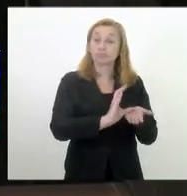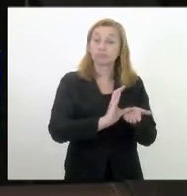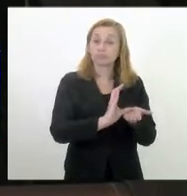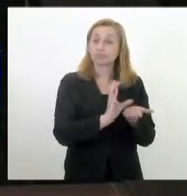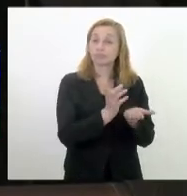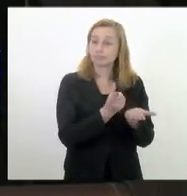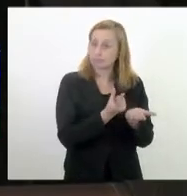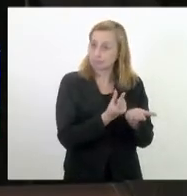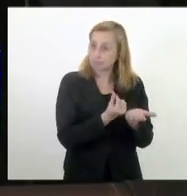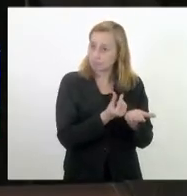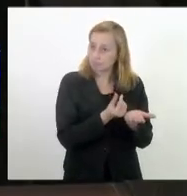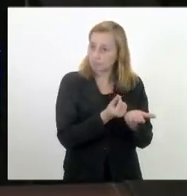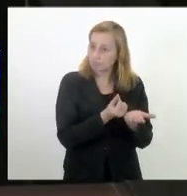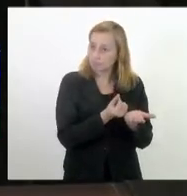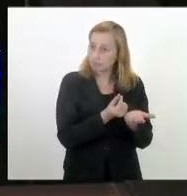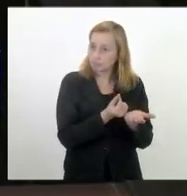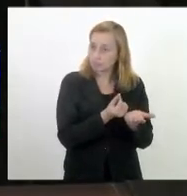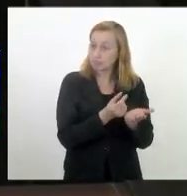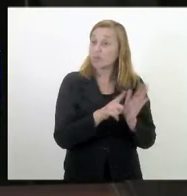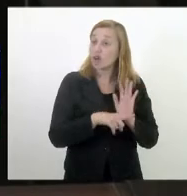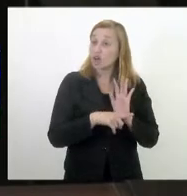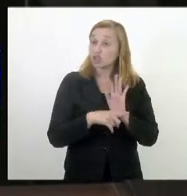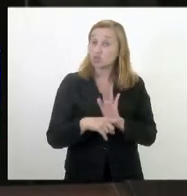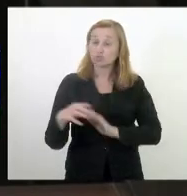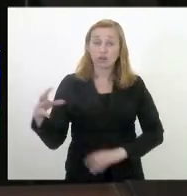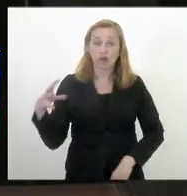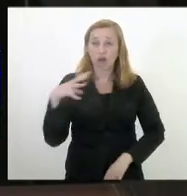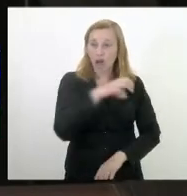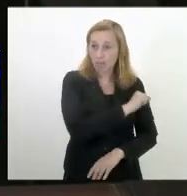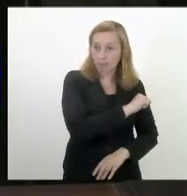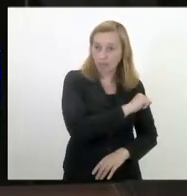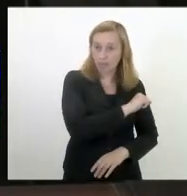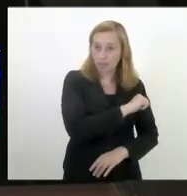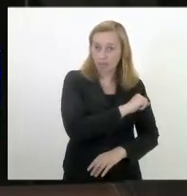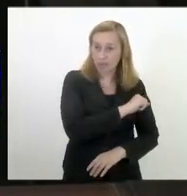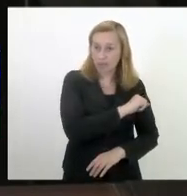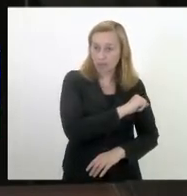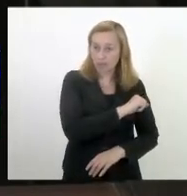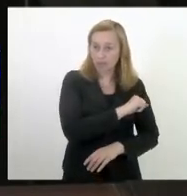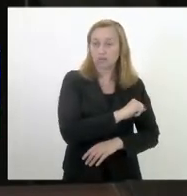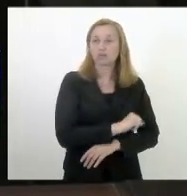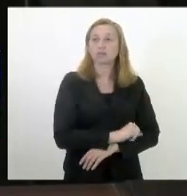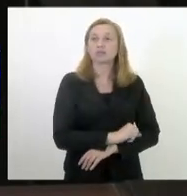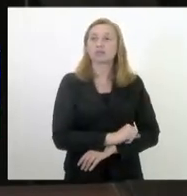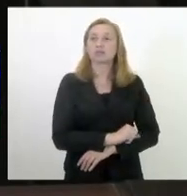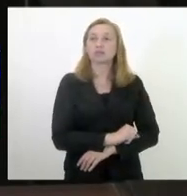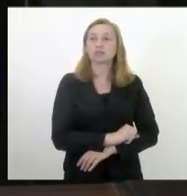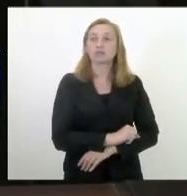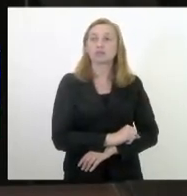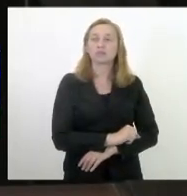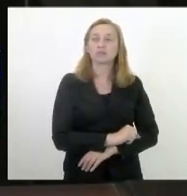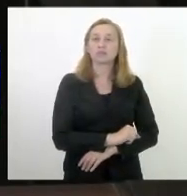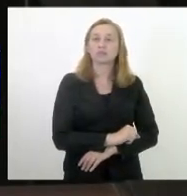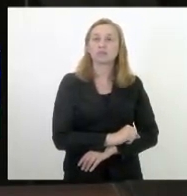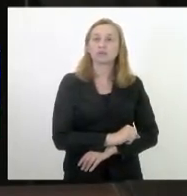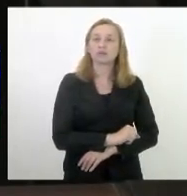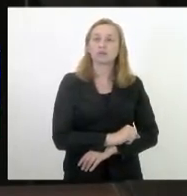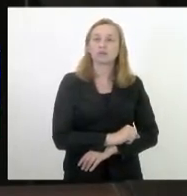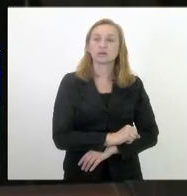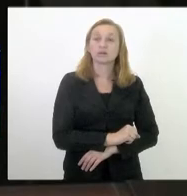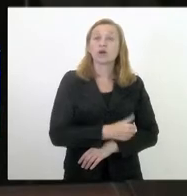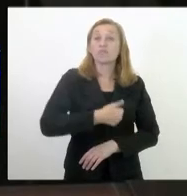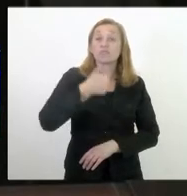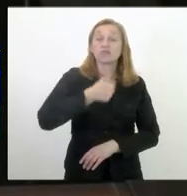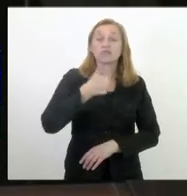benefício do auxílio emergencial à data vislumbrada pelo Parlamento,